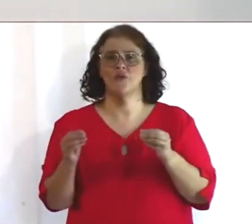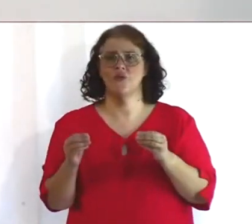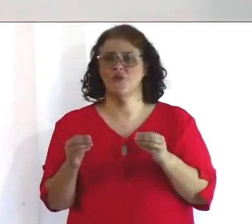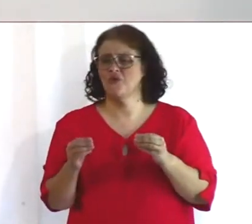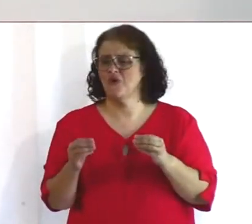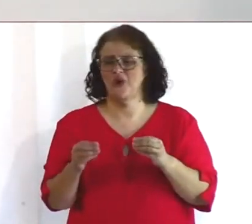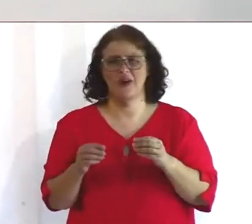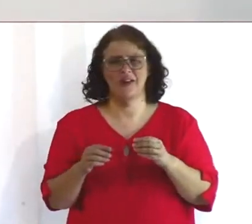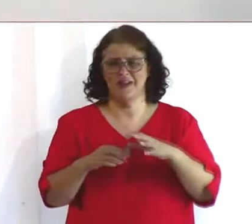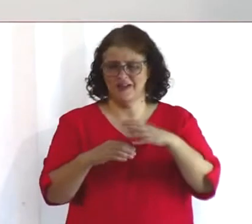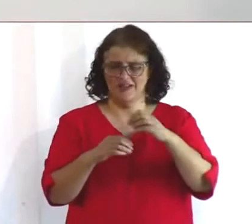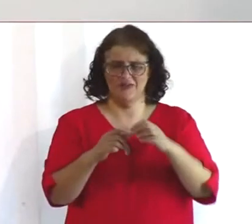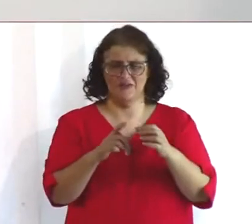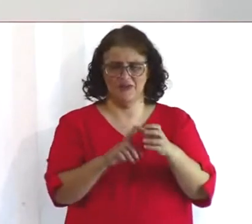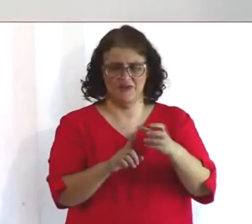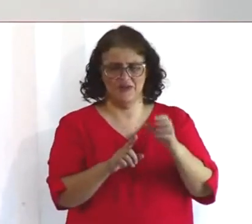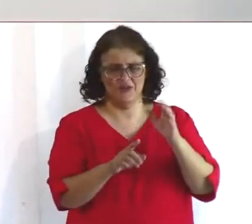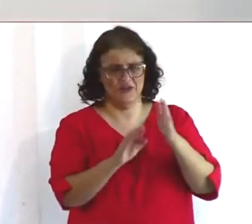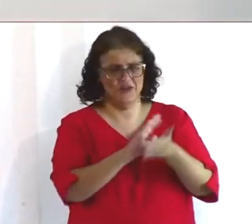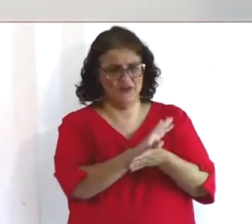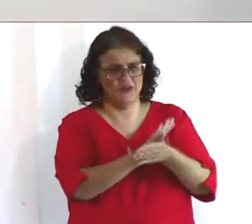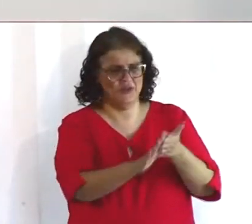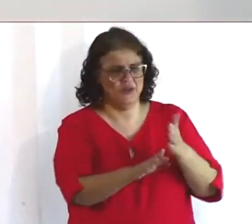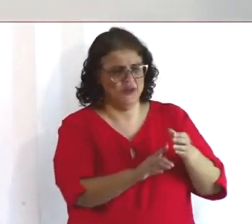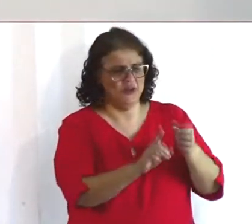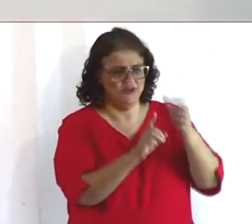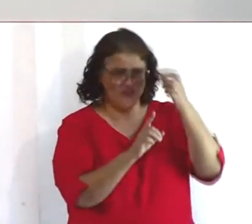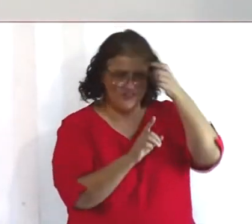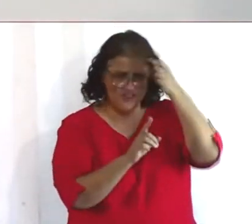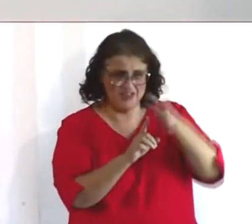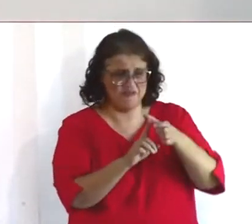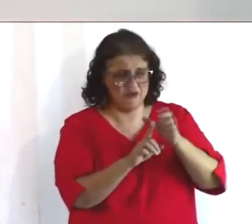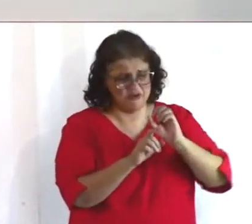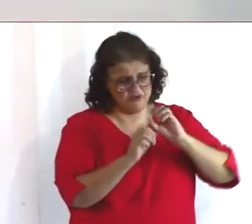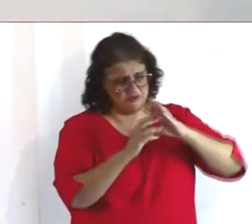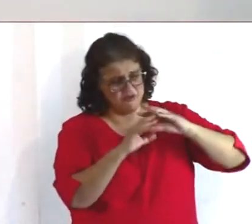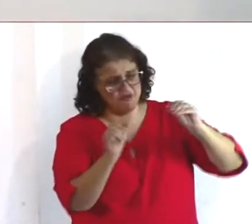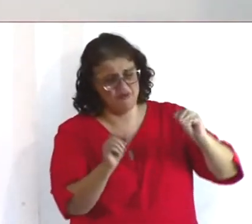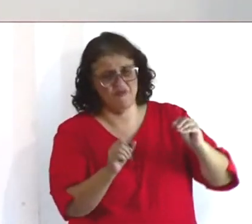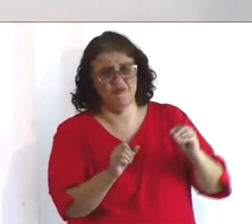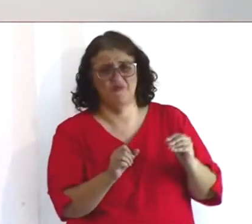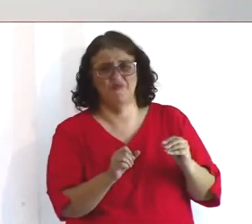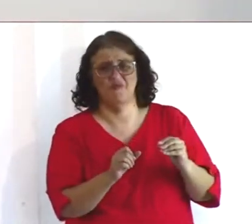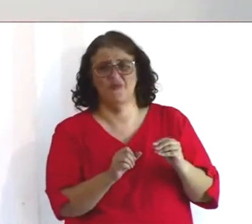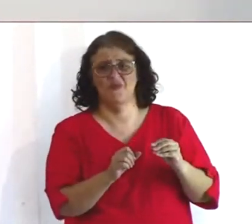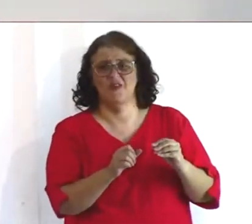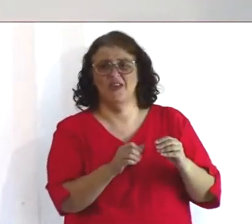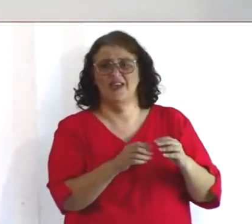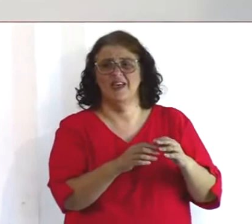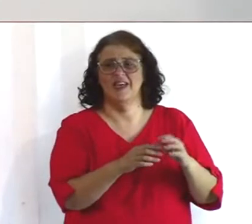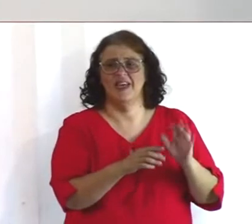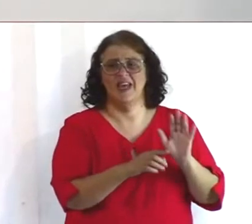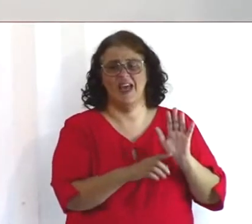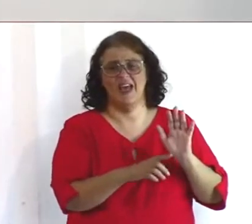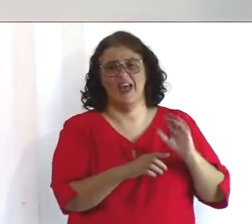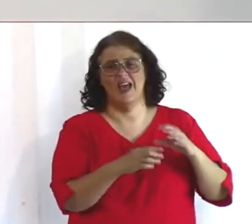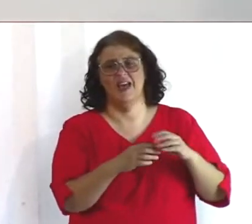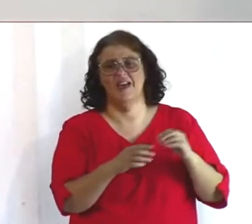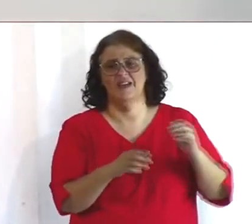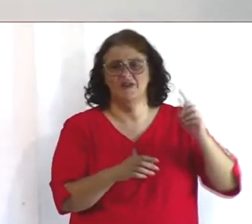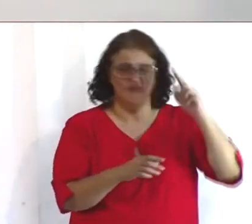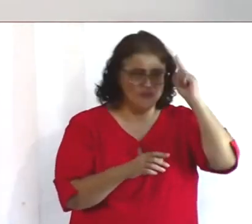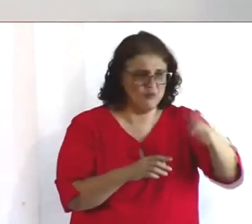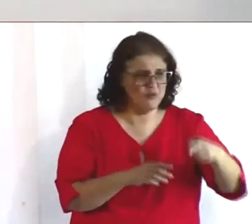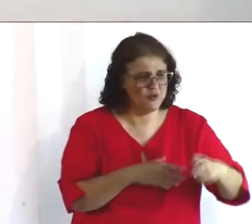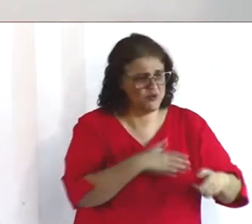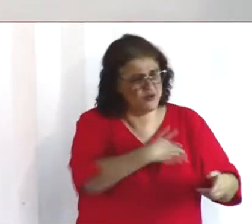muitos demônios, não permitiu que eles falassem. Eles já haviam tentado falar na sinagoga, não permitiu,